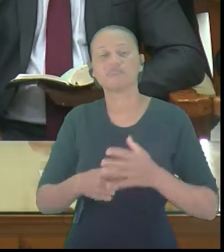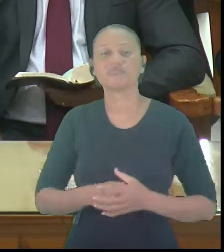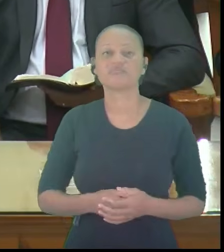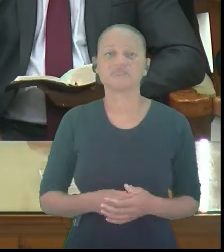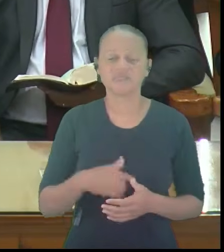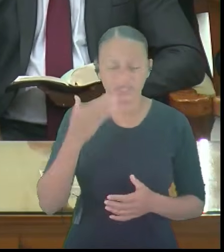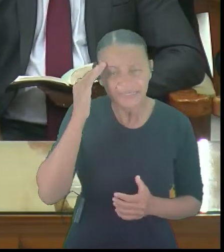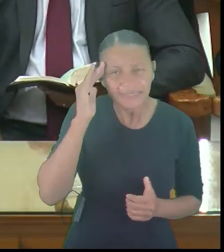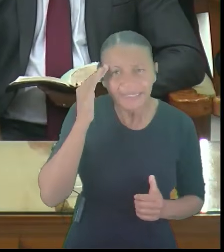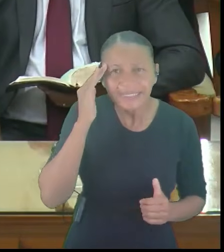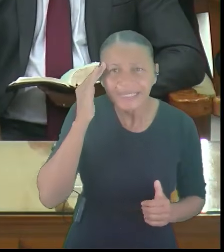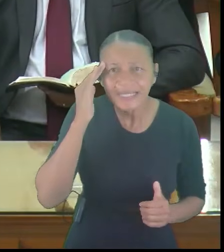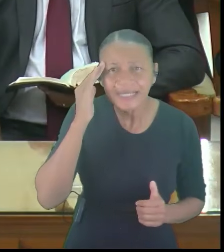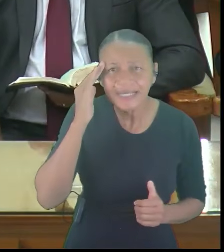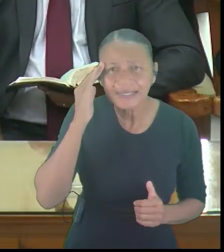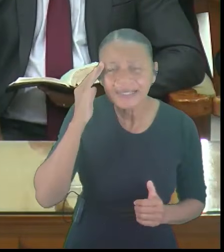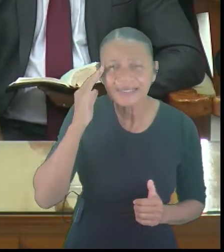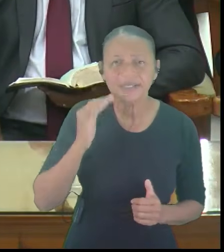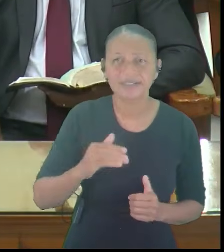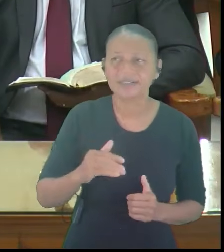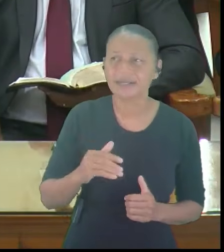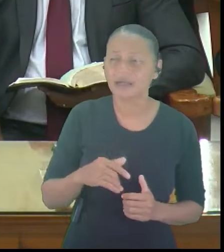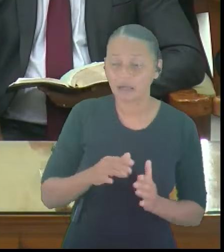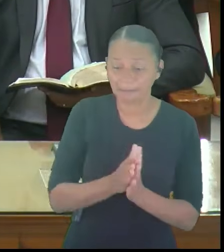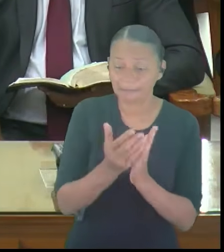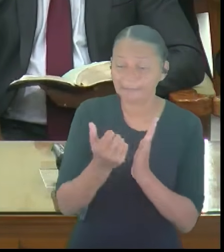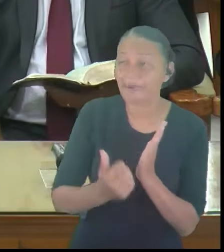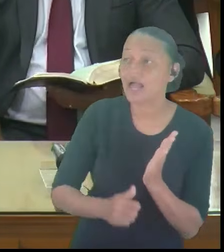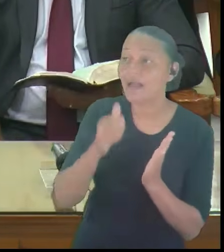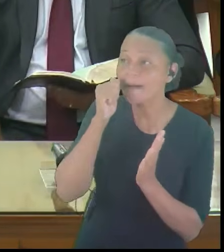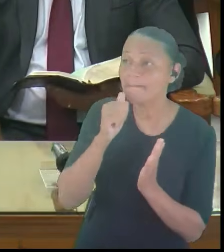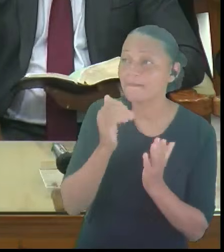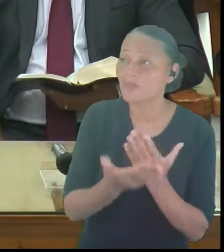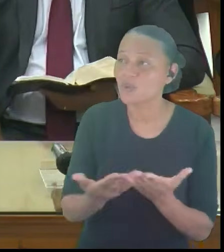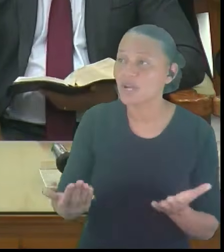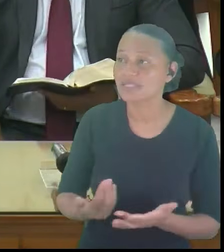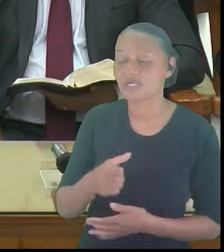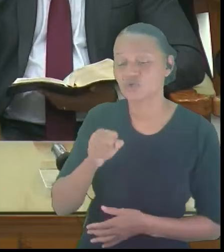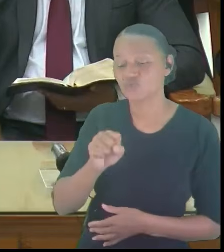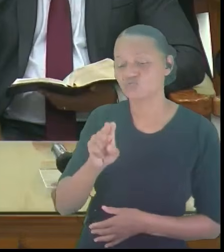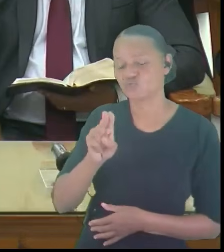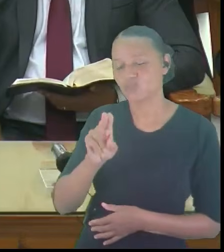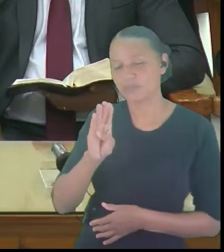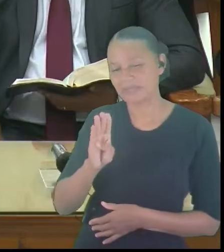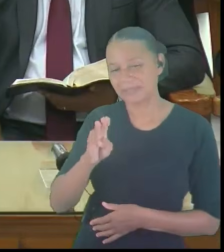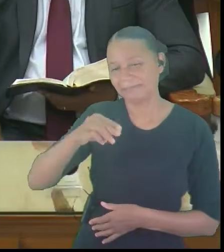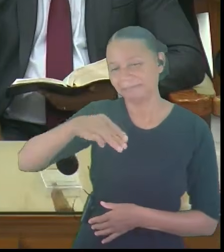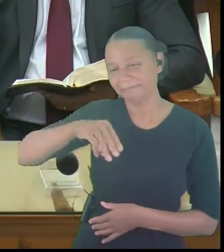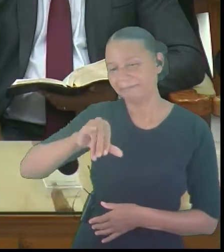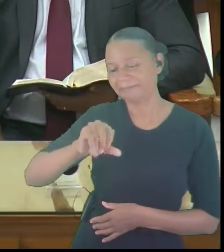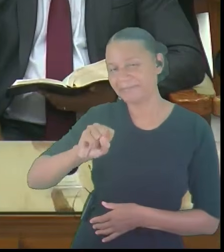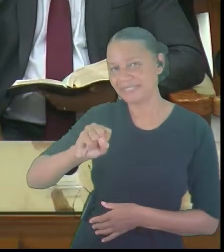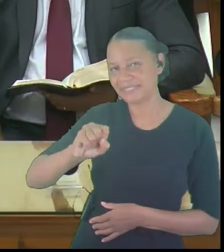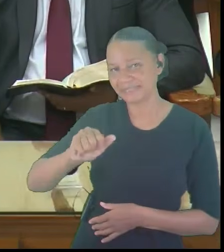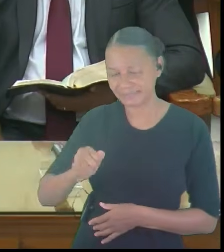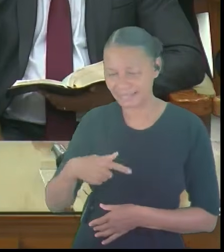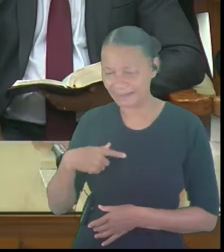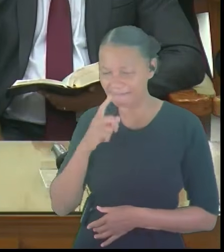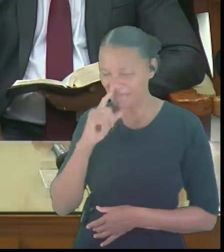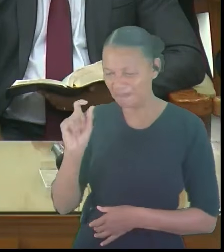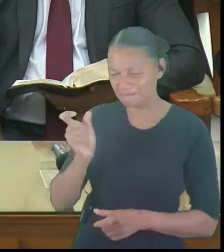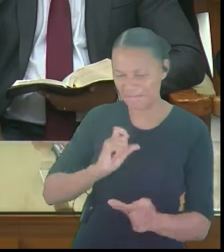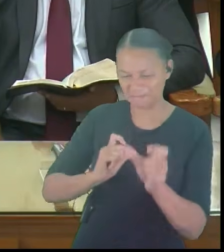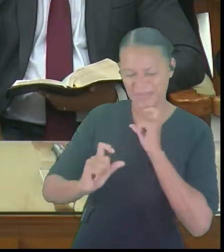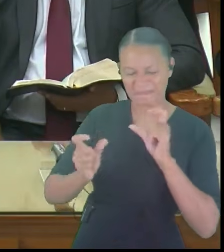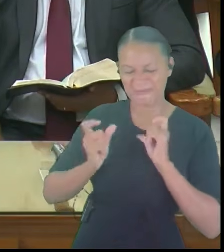Quem entendeu? Quando a Bíblia diz mulheres sede submissas a vossos maridos, a Bíblia não está dizendo que o marido deve pisar na